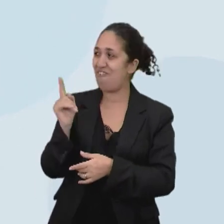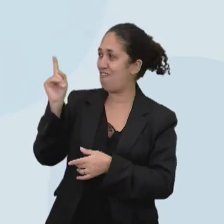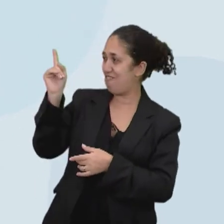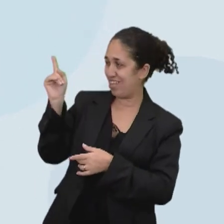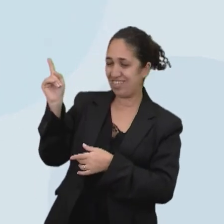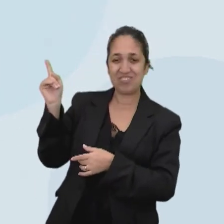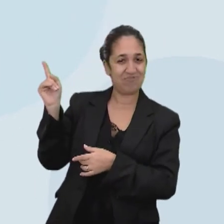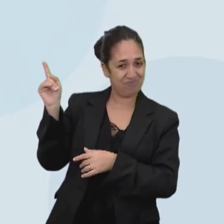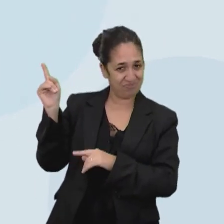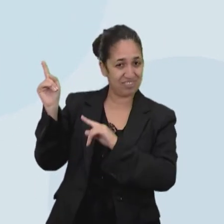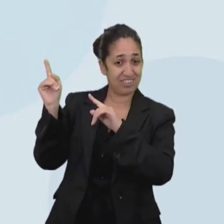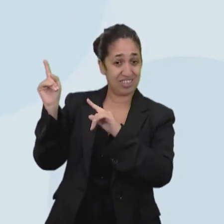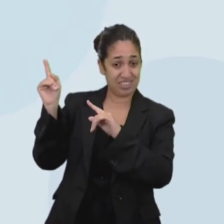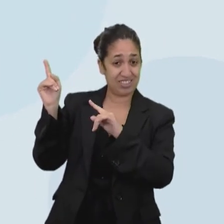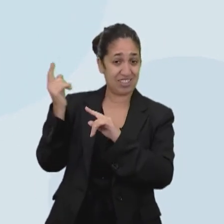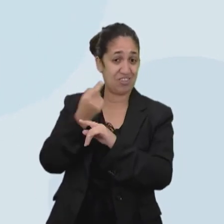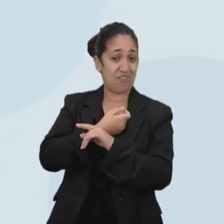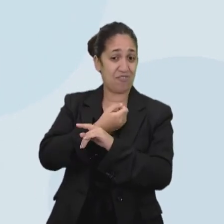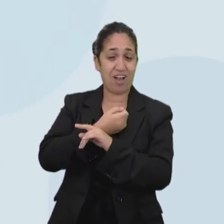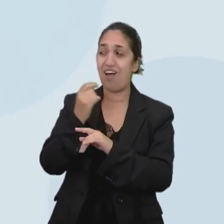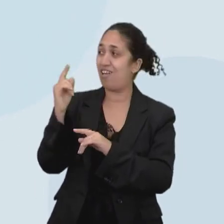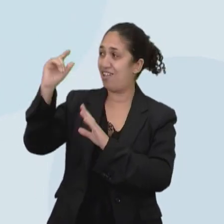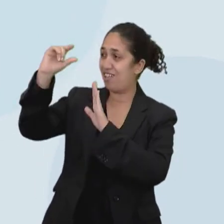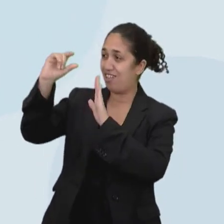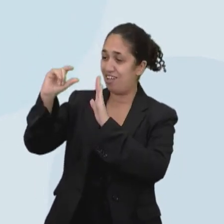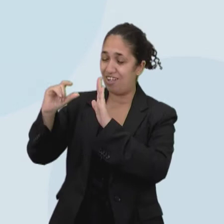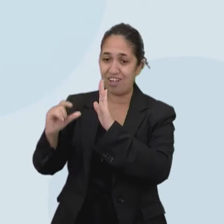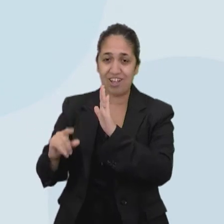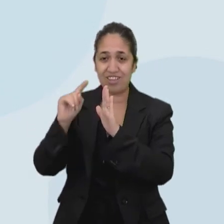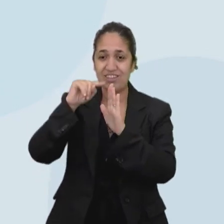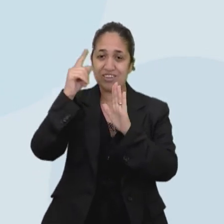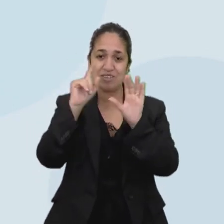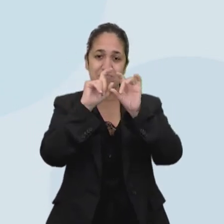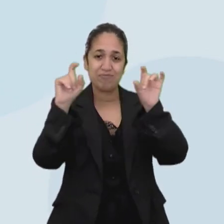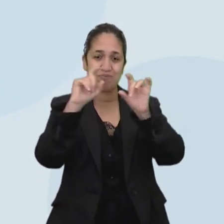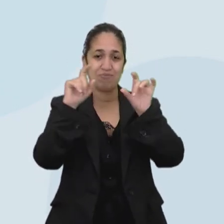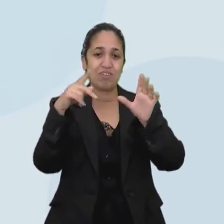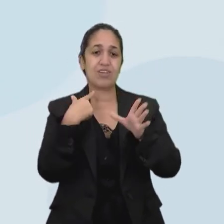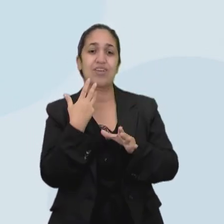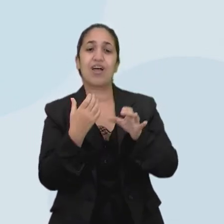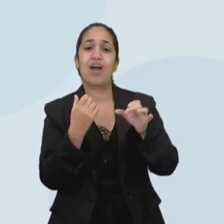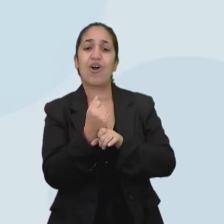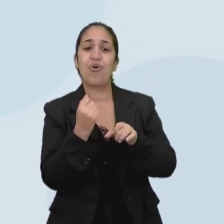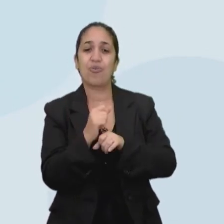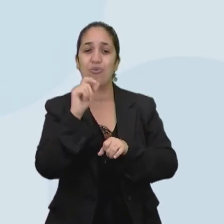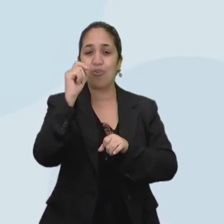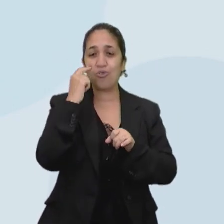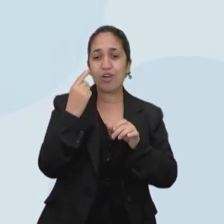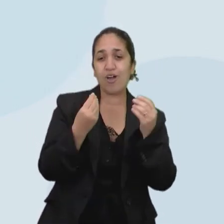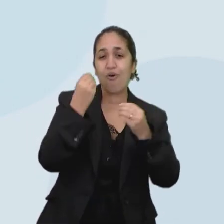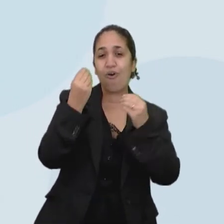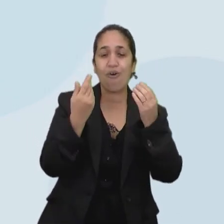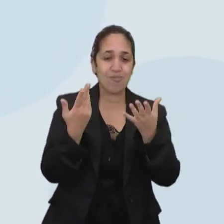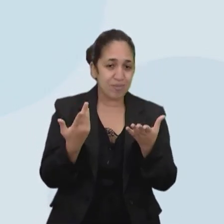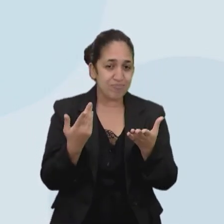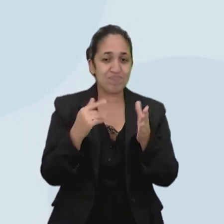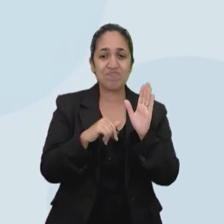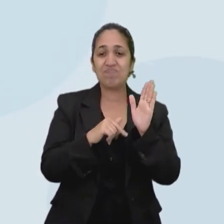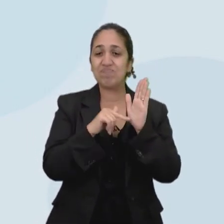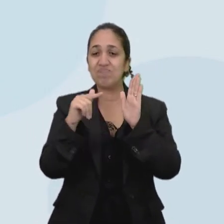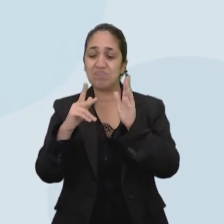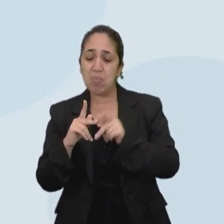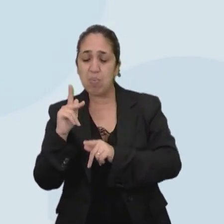insere esses valores na fórmula para a gente calcular o tamanho de uma amostra. No caso aí, uma amostra